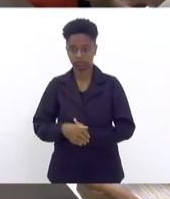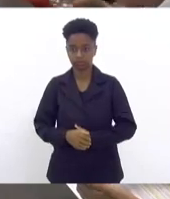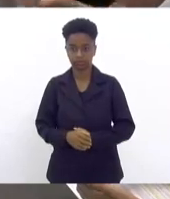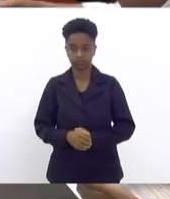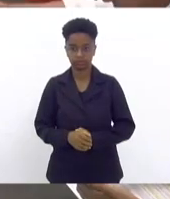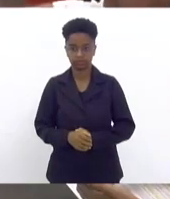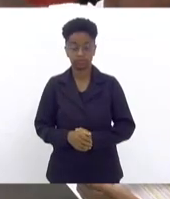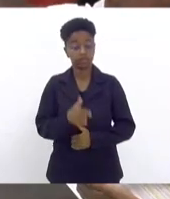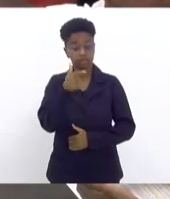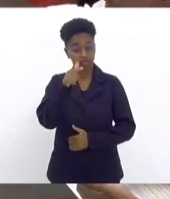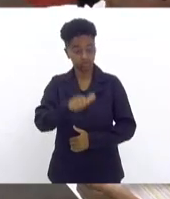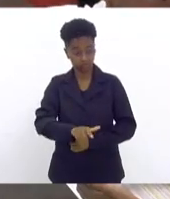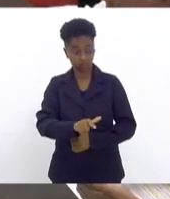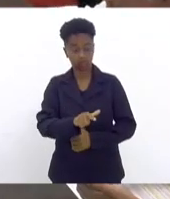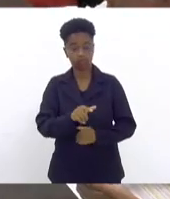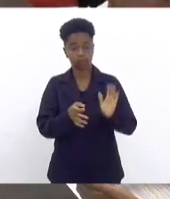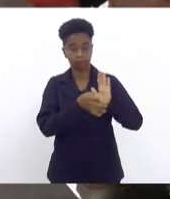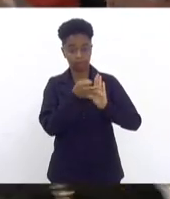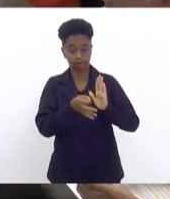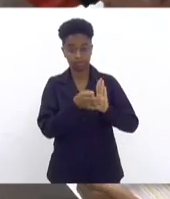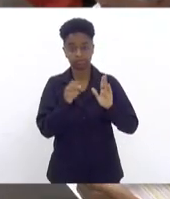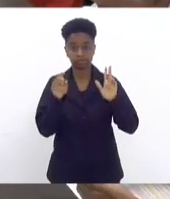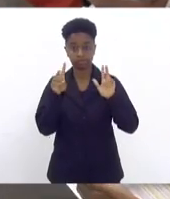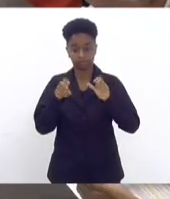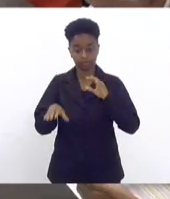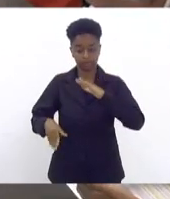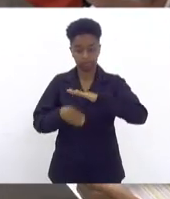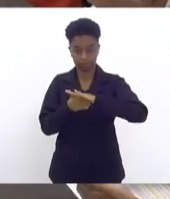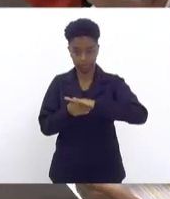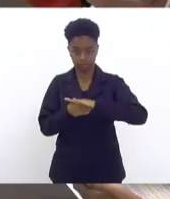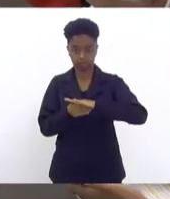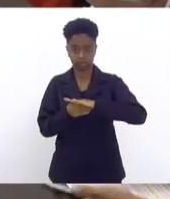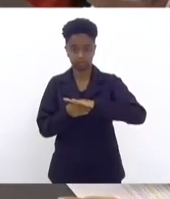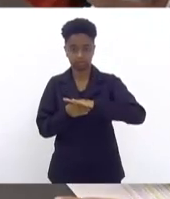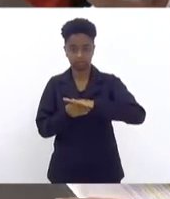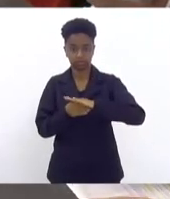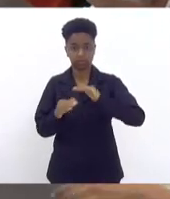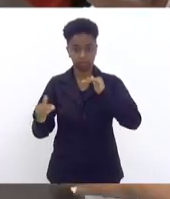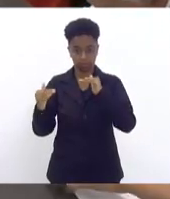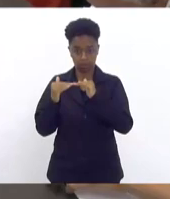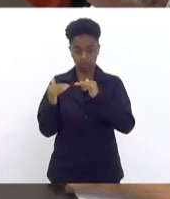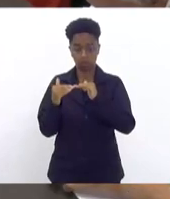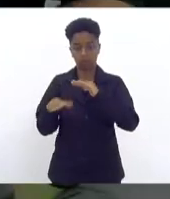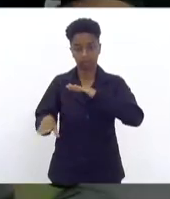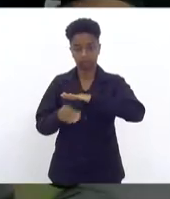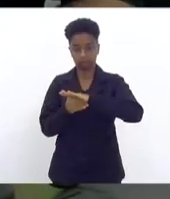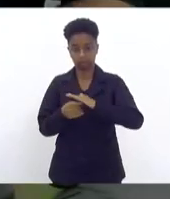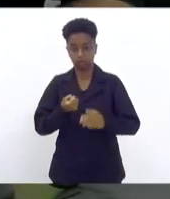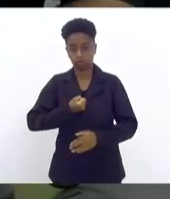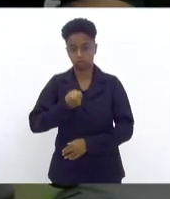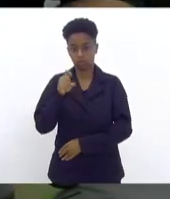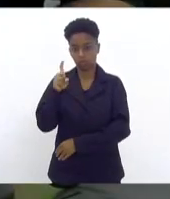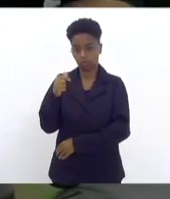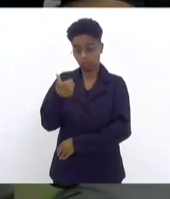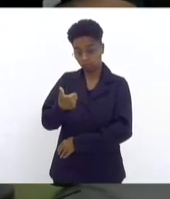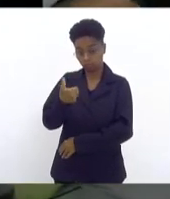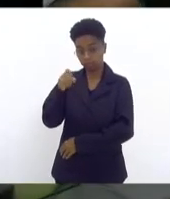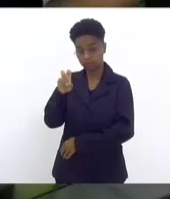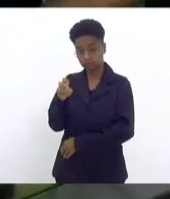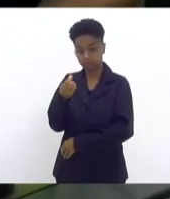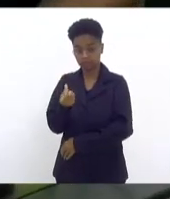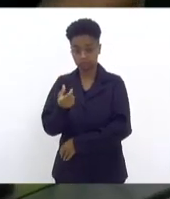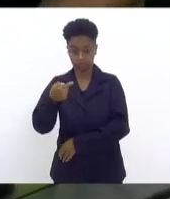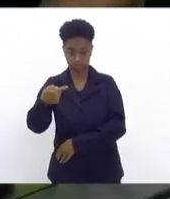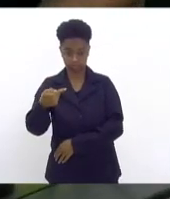Presidente, novamente pareci incidente sobre emendas, favorável às emendas número 1, 5, 6 e